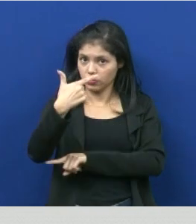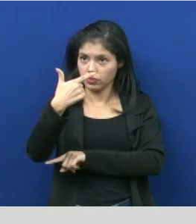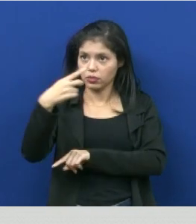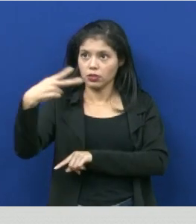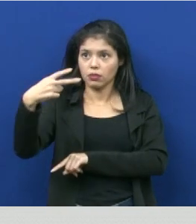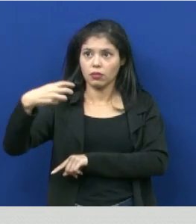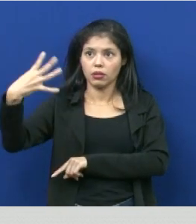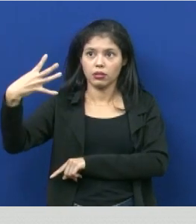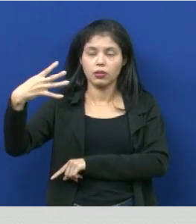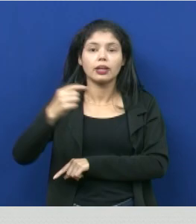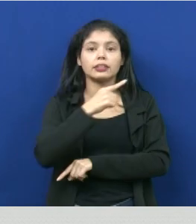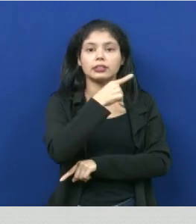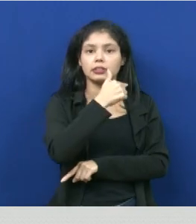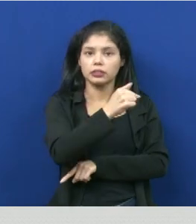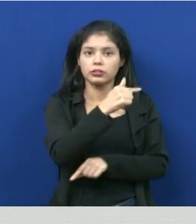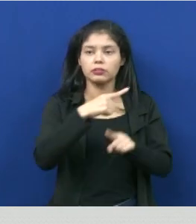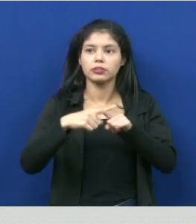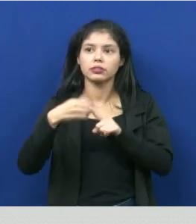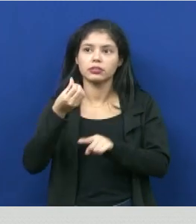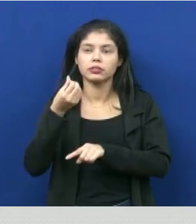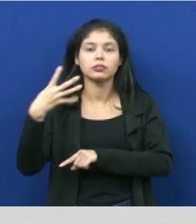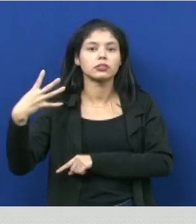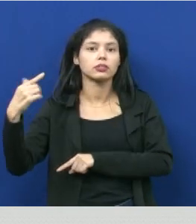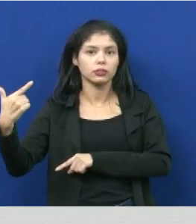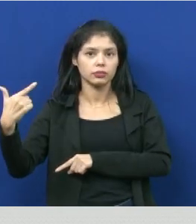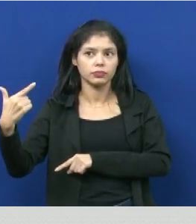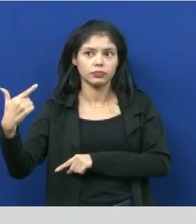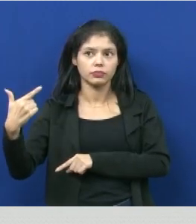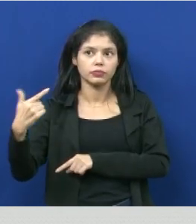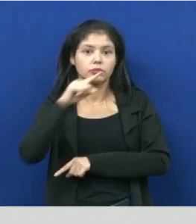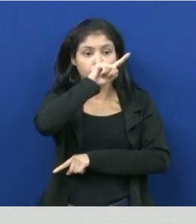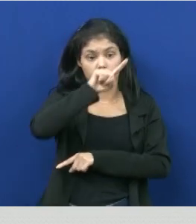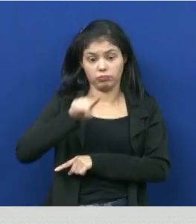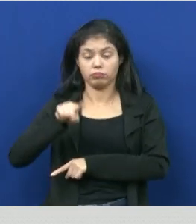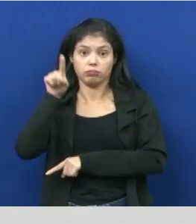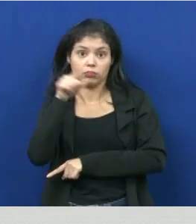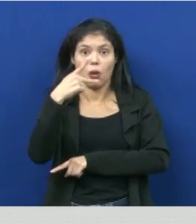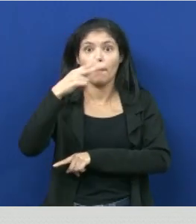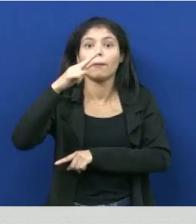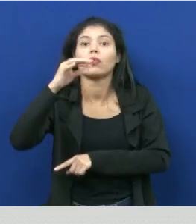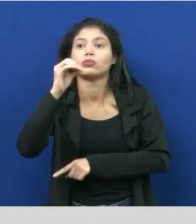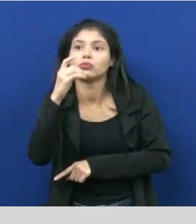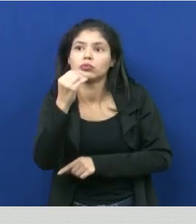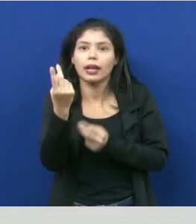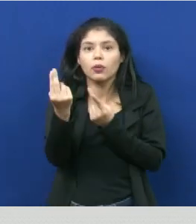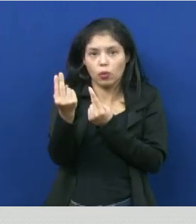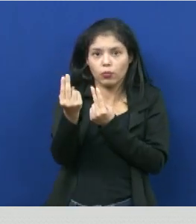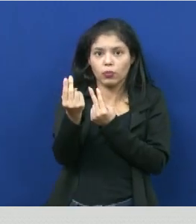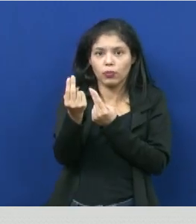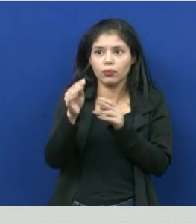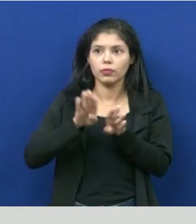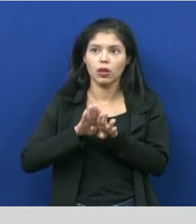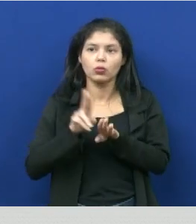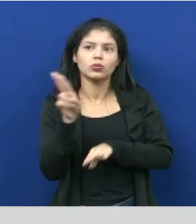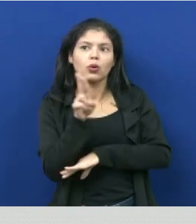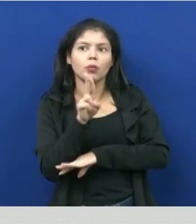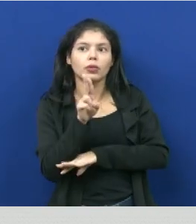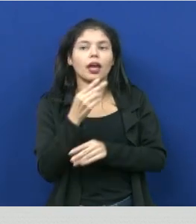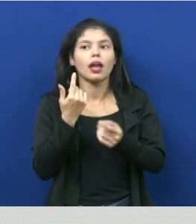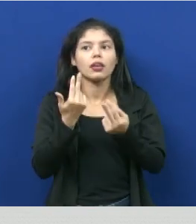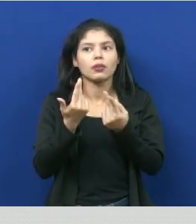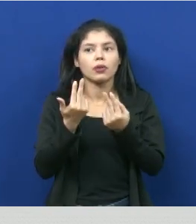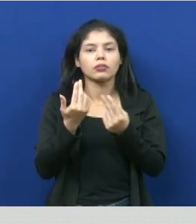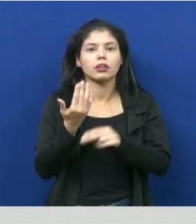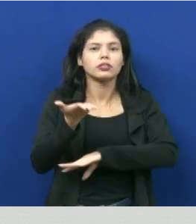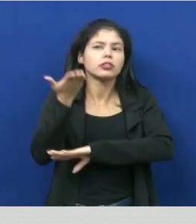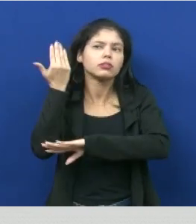42, e 7 vezes 6, 42. O produto dos extremos é igual ao produto dos meios. Chama-se